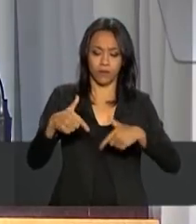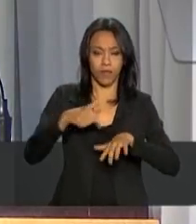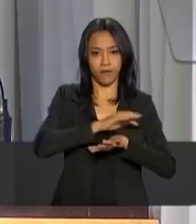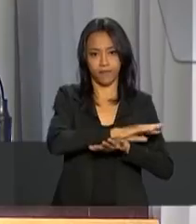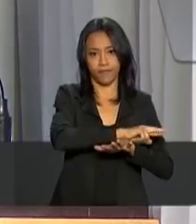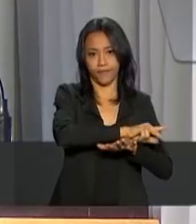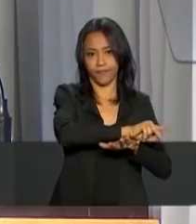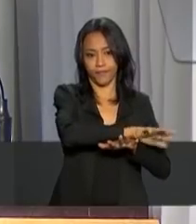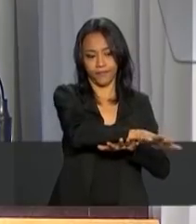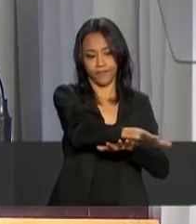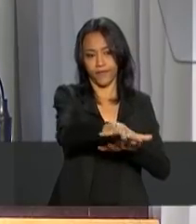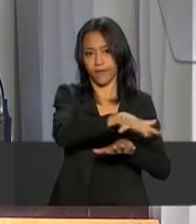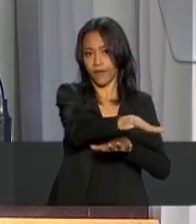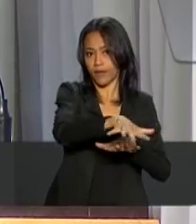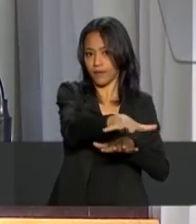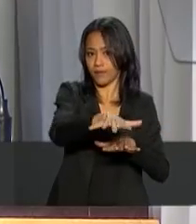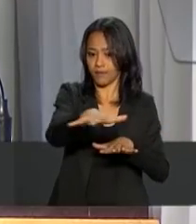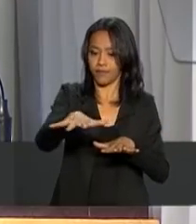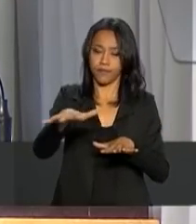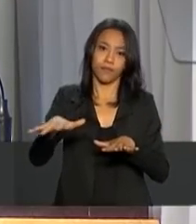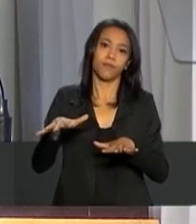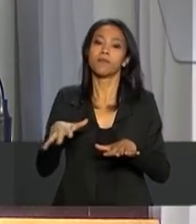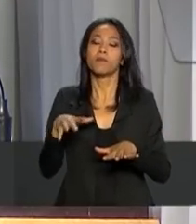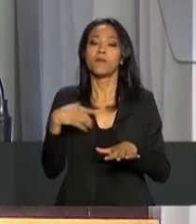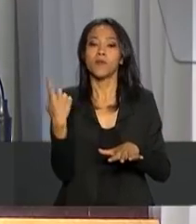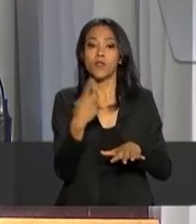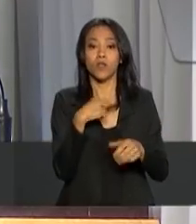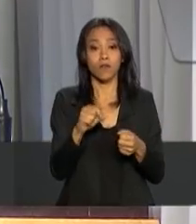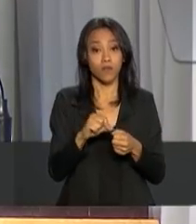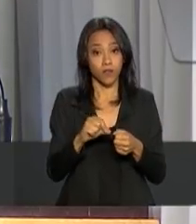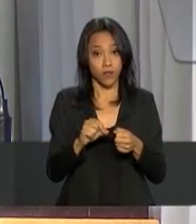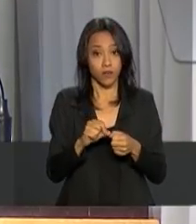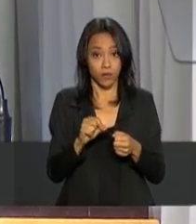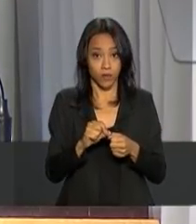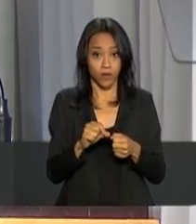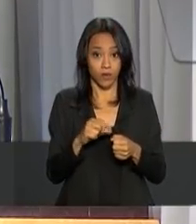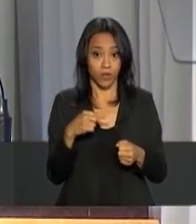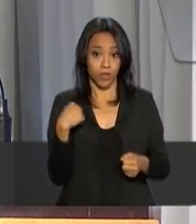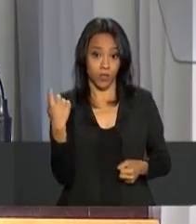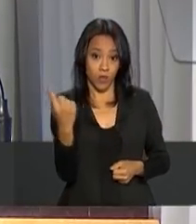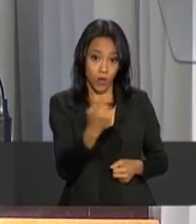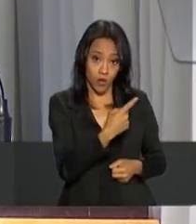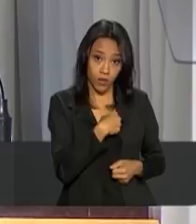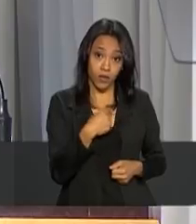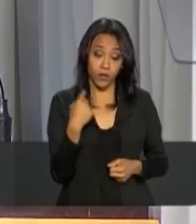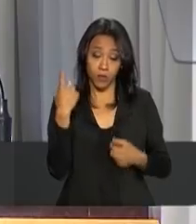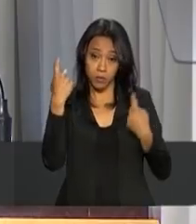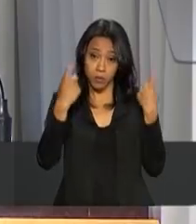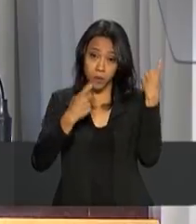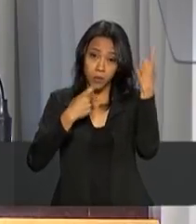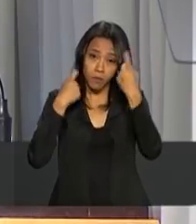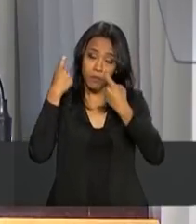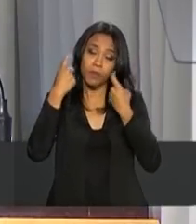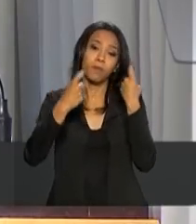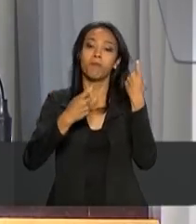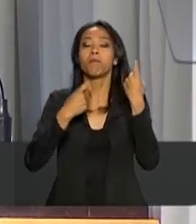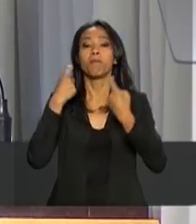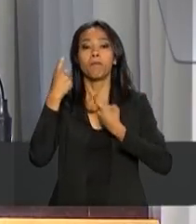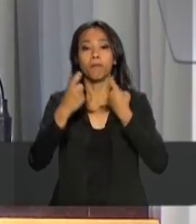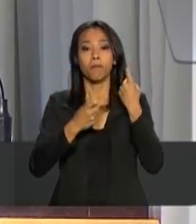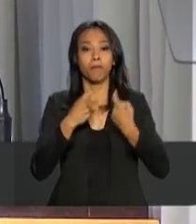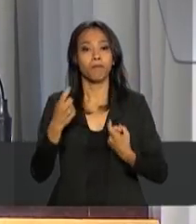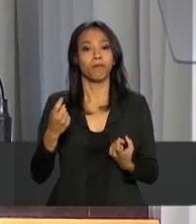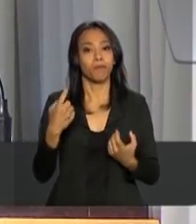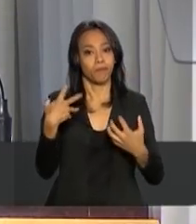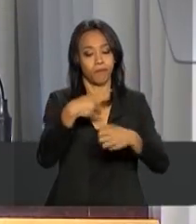não é? E ao fazermos isso, nós estamos, na verdade, preocupados com o Estado